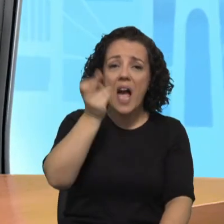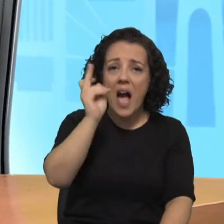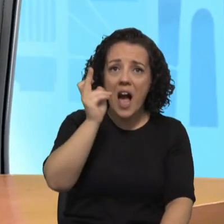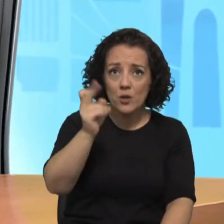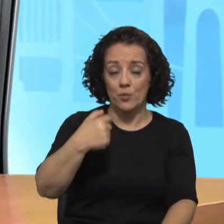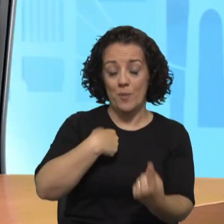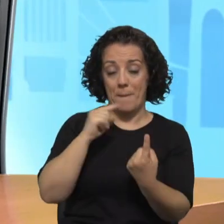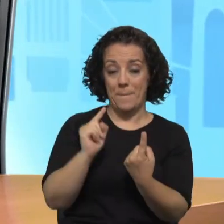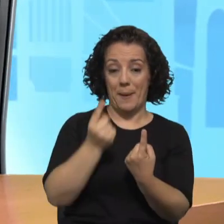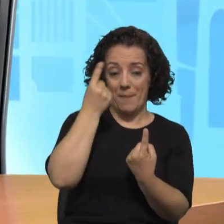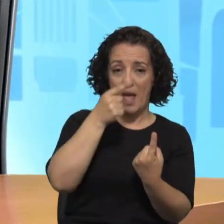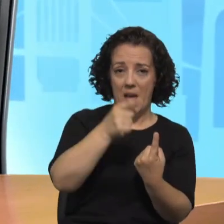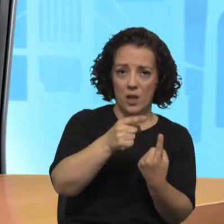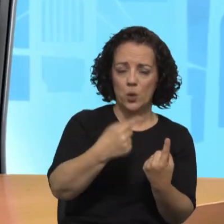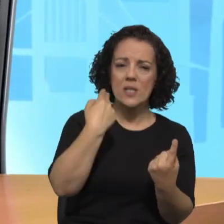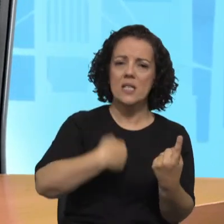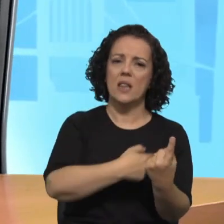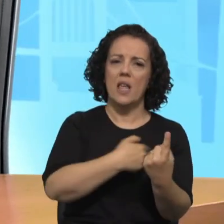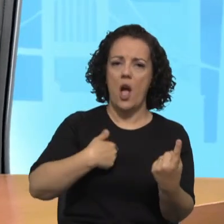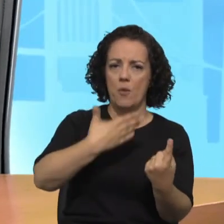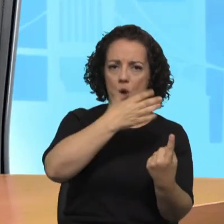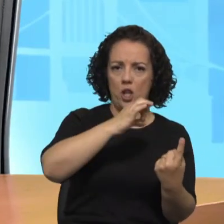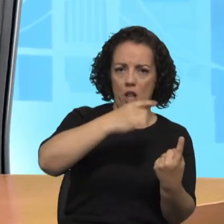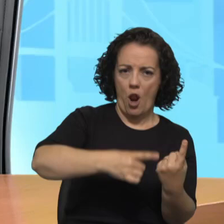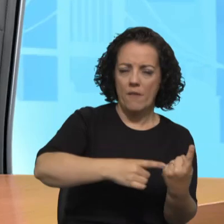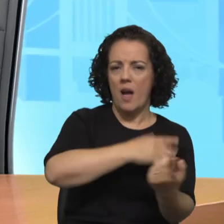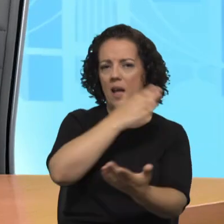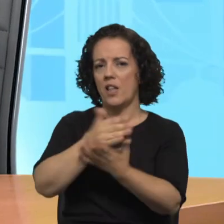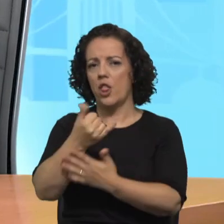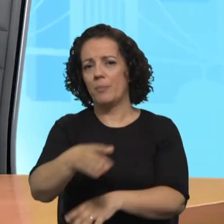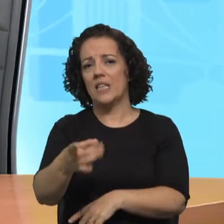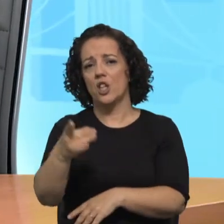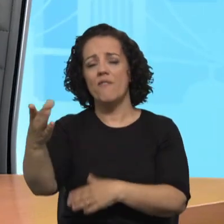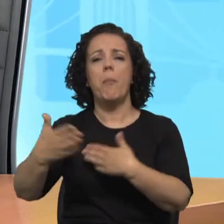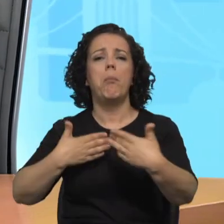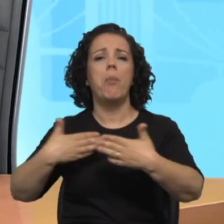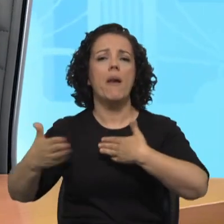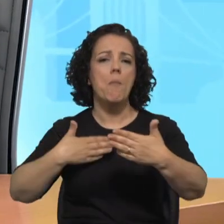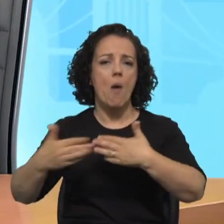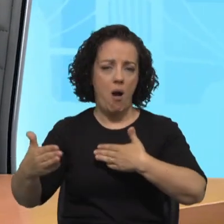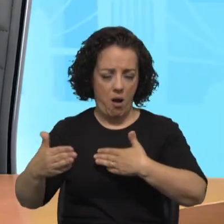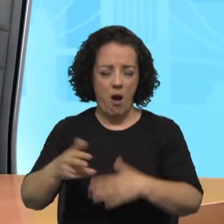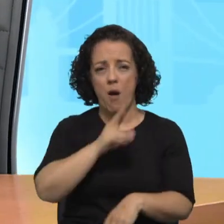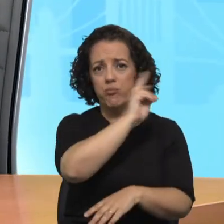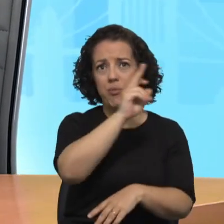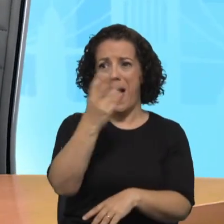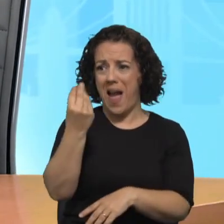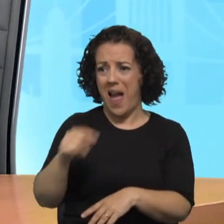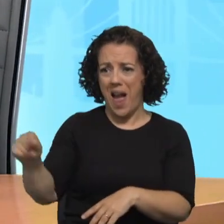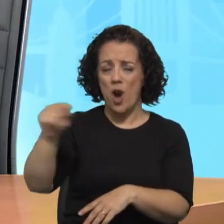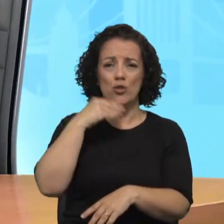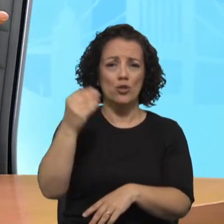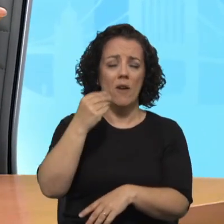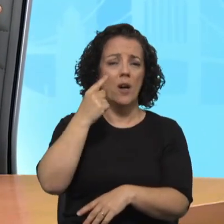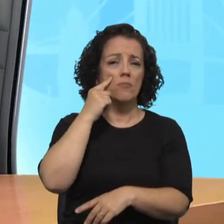minha primeira em Santiago de Compostela, 89, até o Panamá, 2019, e há muitos jovens que nem sequer se lembram nem conheceram João